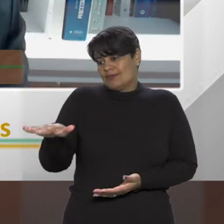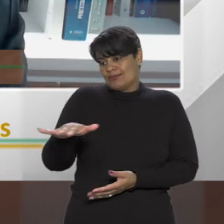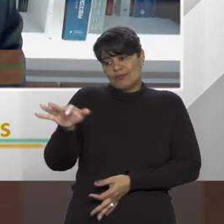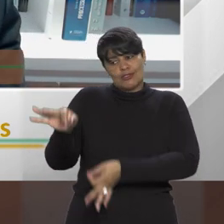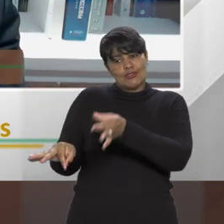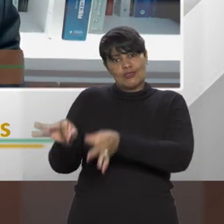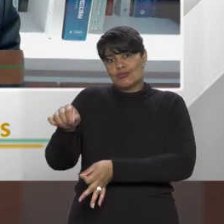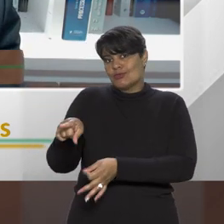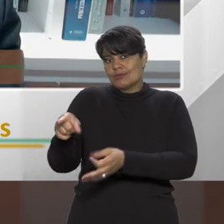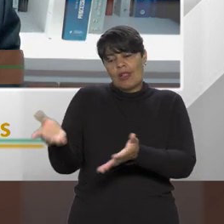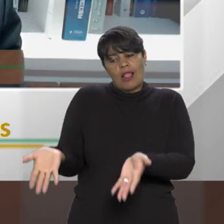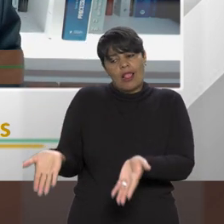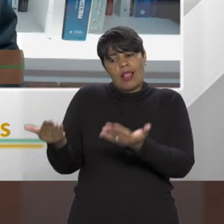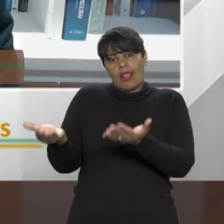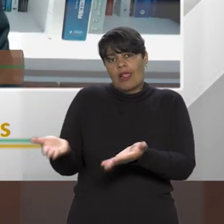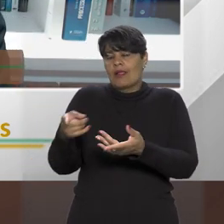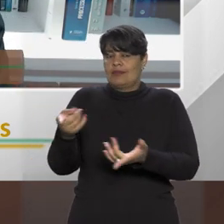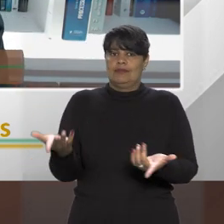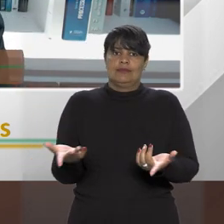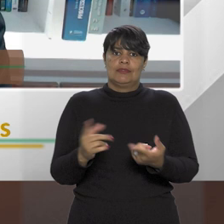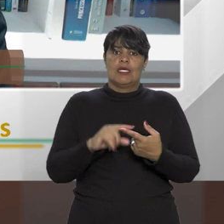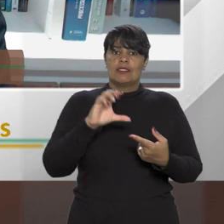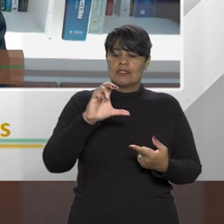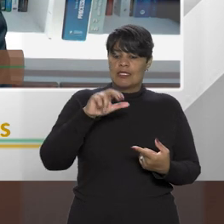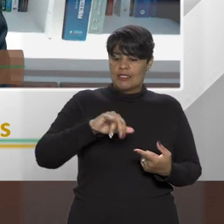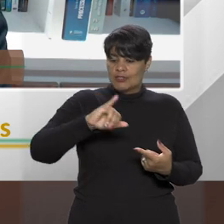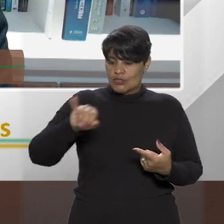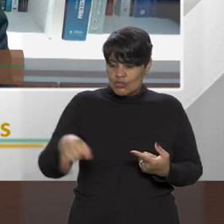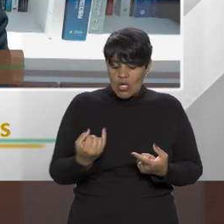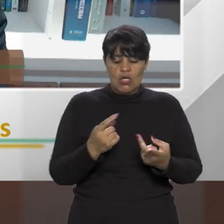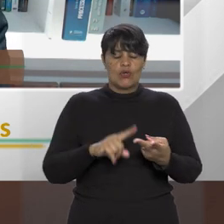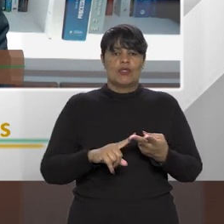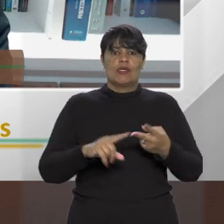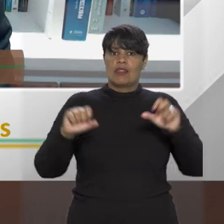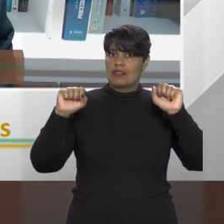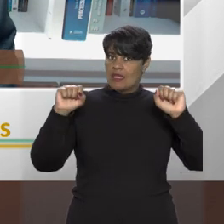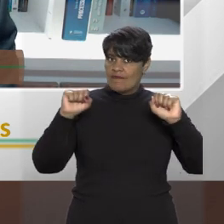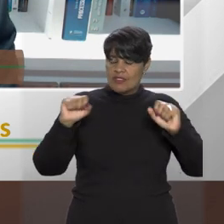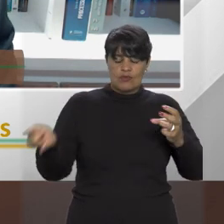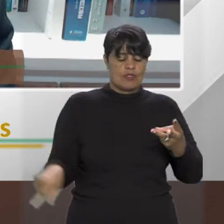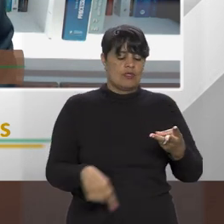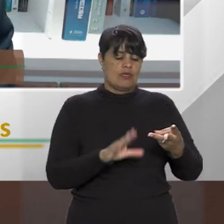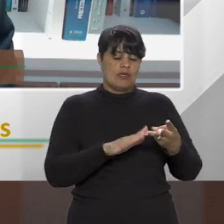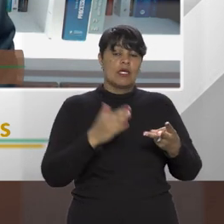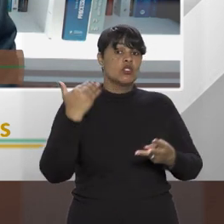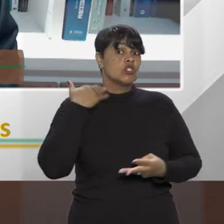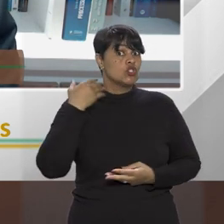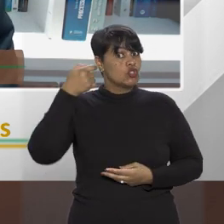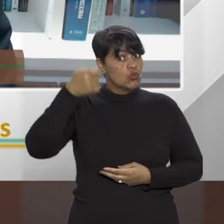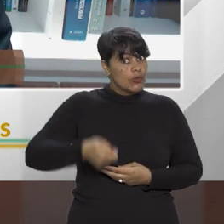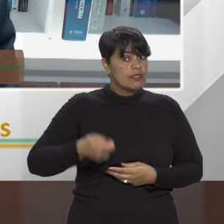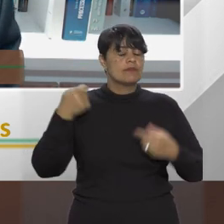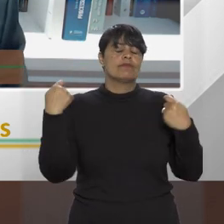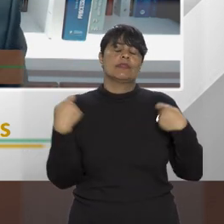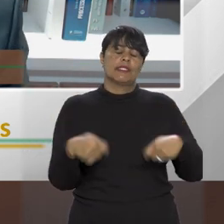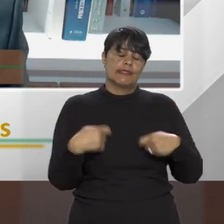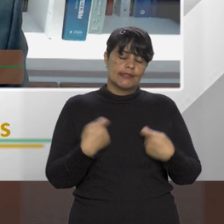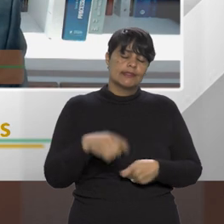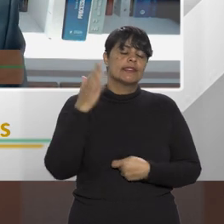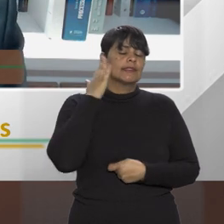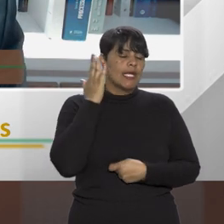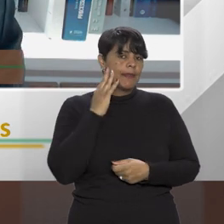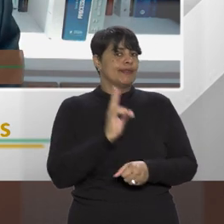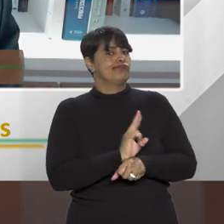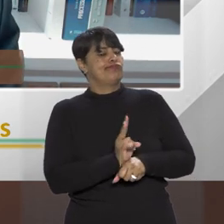juízes, precisam de fato também entender que é necessário que haja uma fiscalização muito próxima das serventias extrajudiciais. É importante dizer que isso já